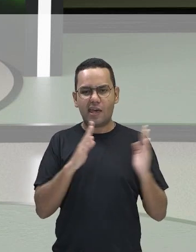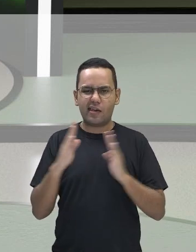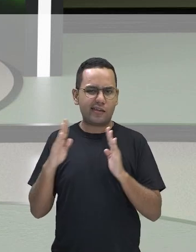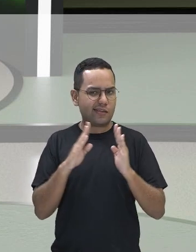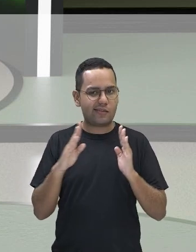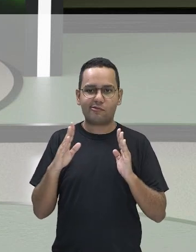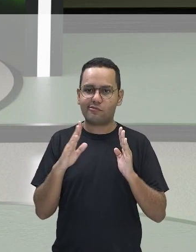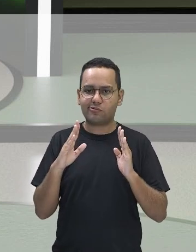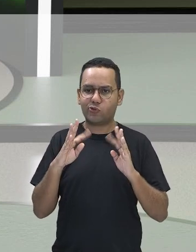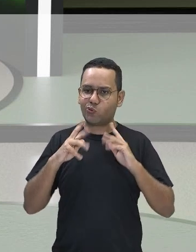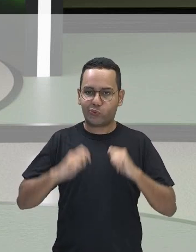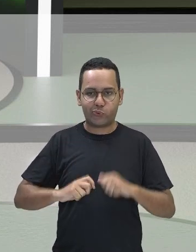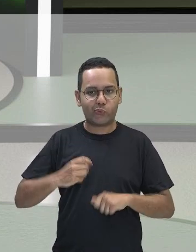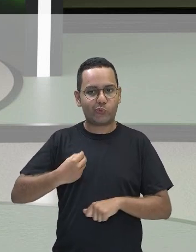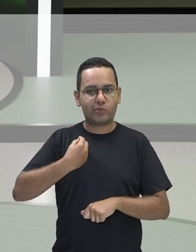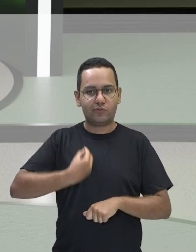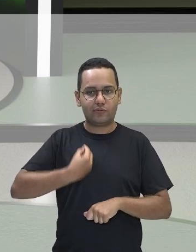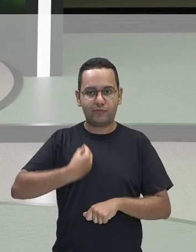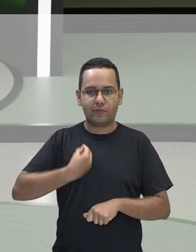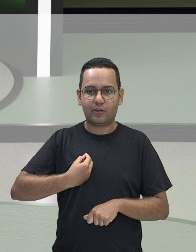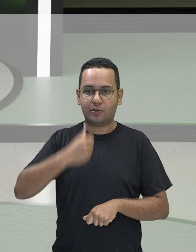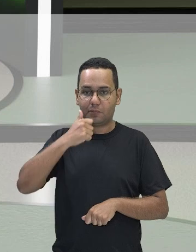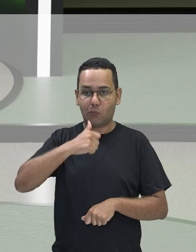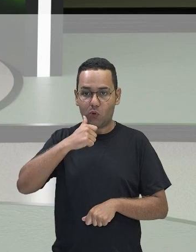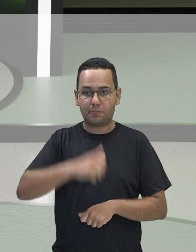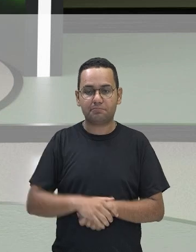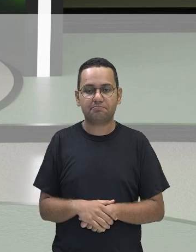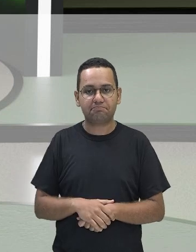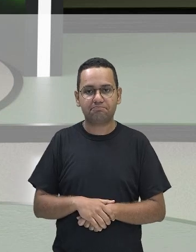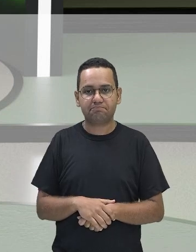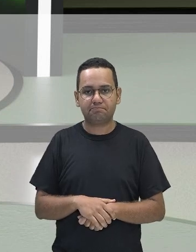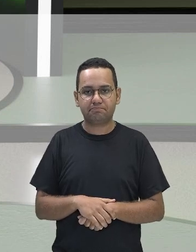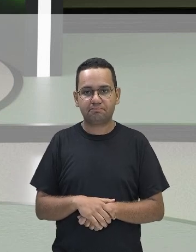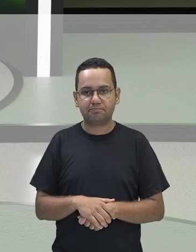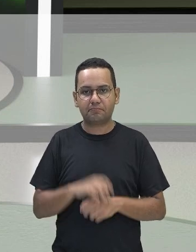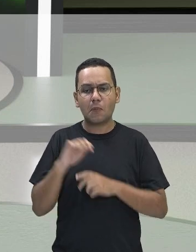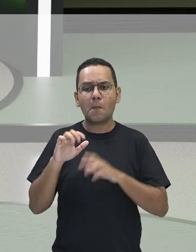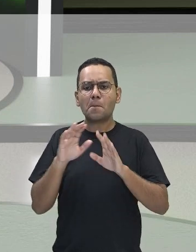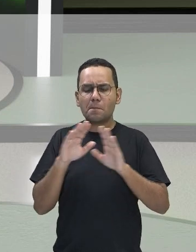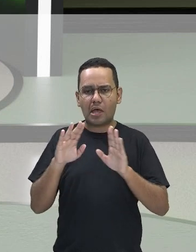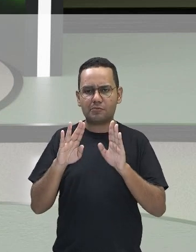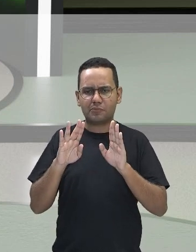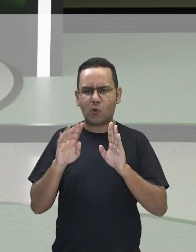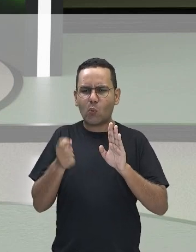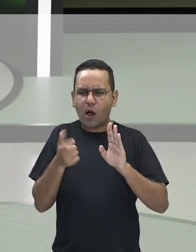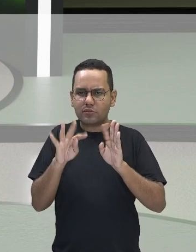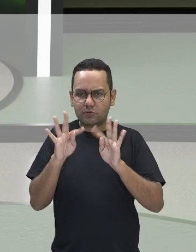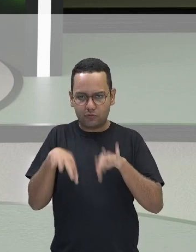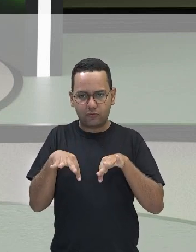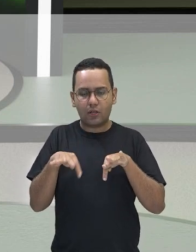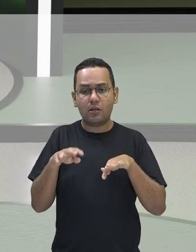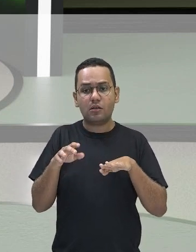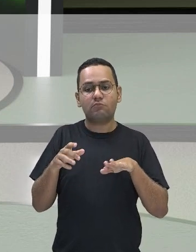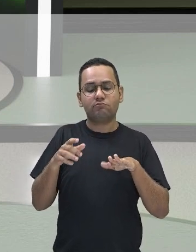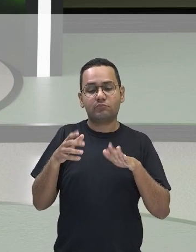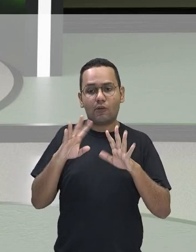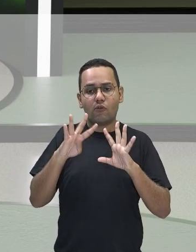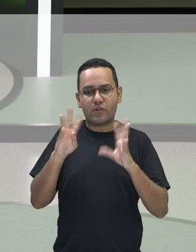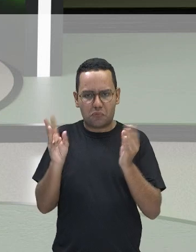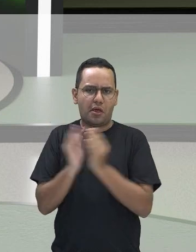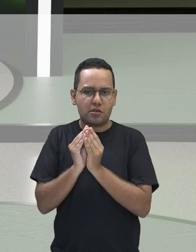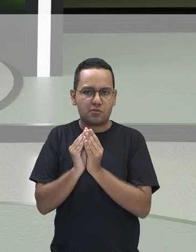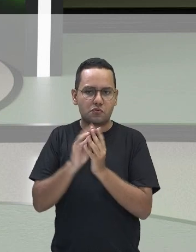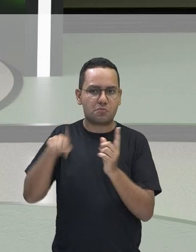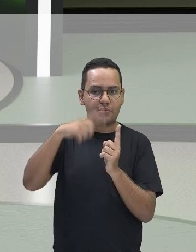mulher. Logo mais, no encerramento dessa aula, eu vou fazer um breve resumo de como que seria a atuação desse